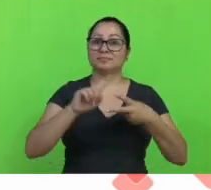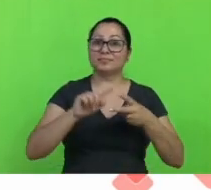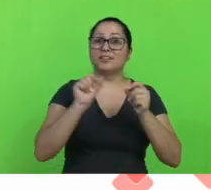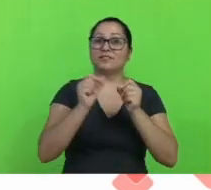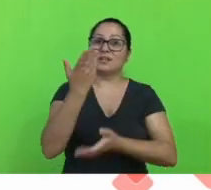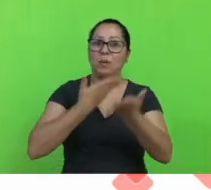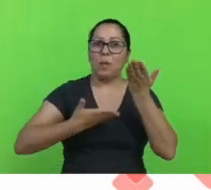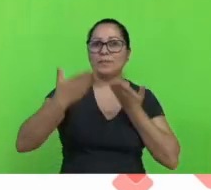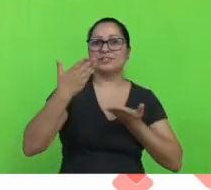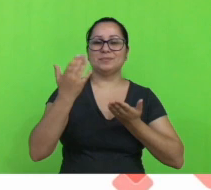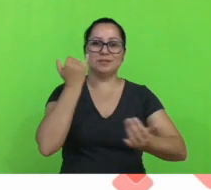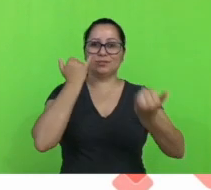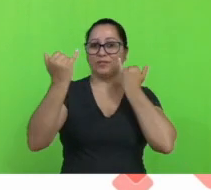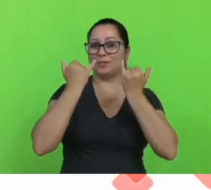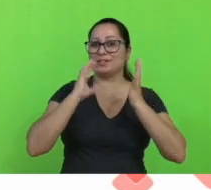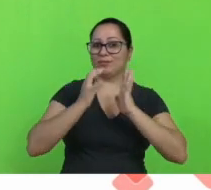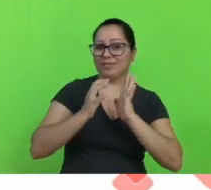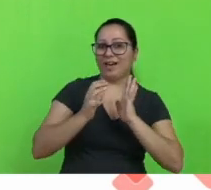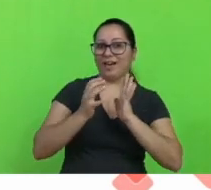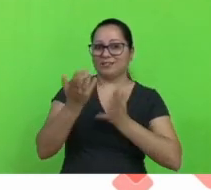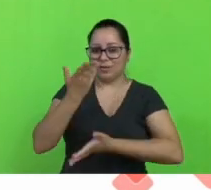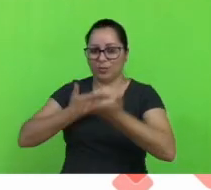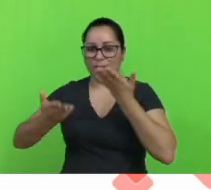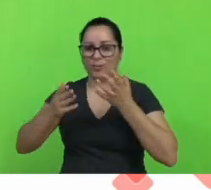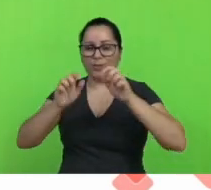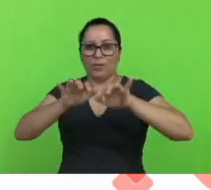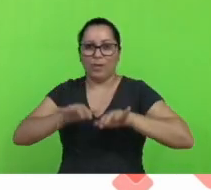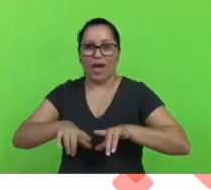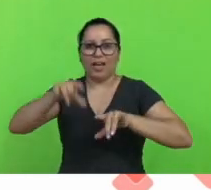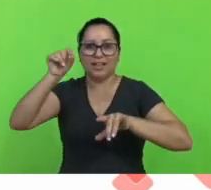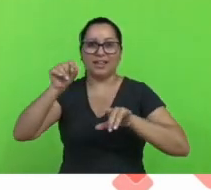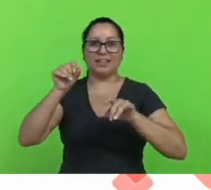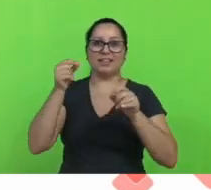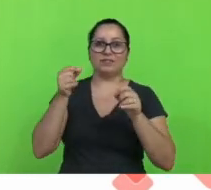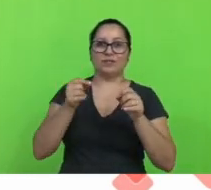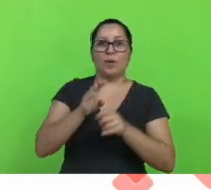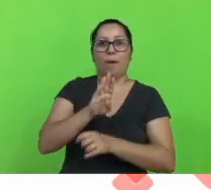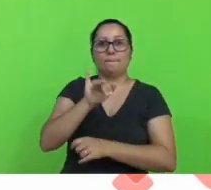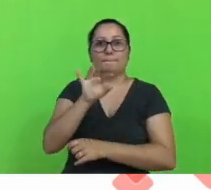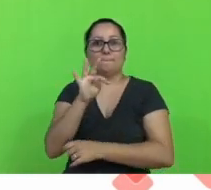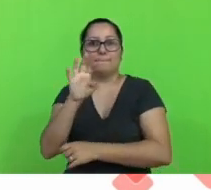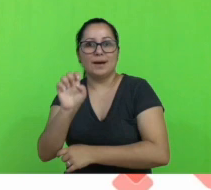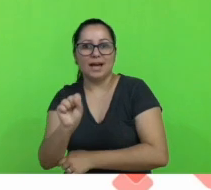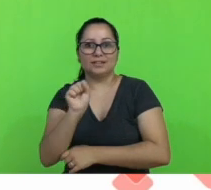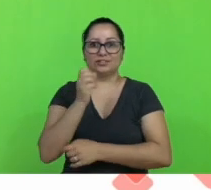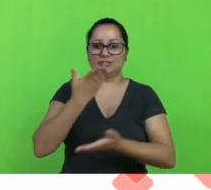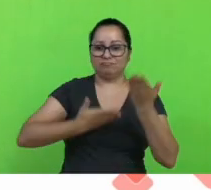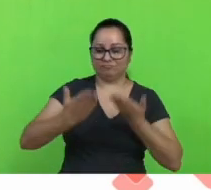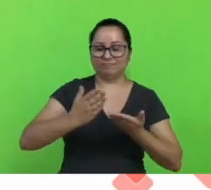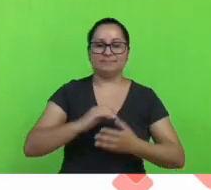o compartilhamento de dados, ou seja, transferência de arquivos, transferência de bytes entre esses